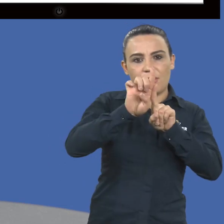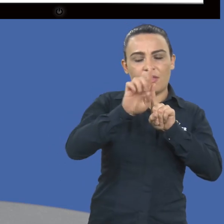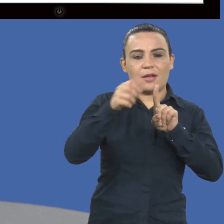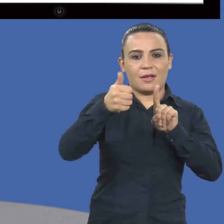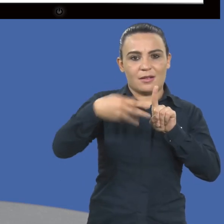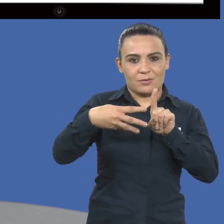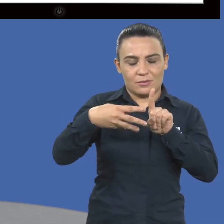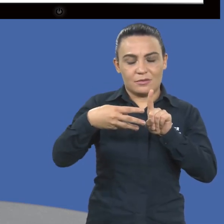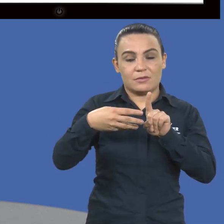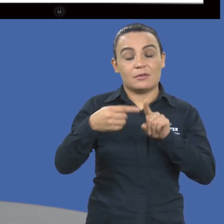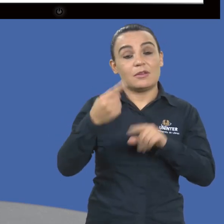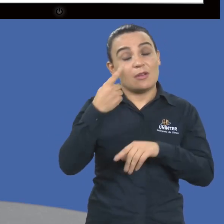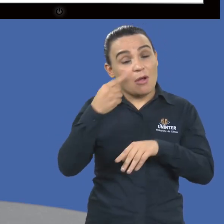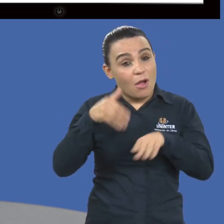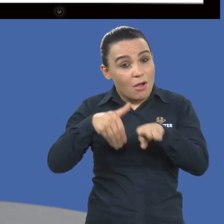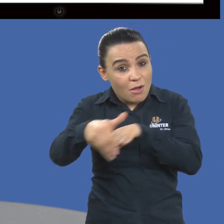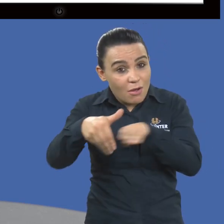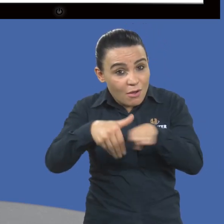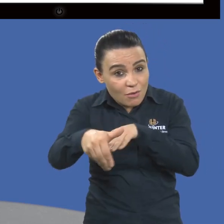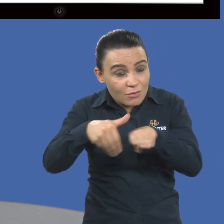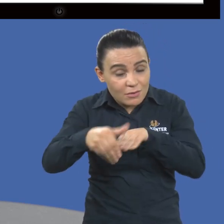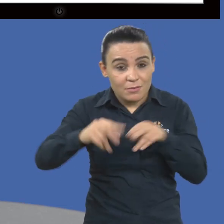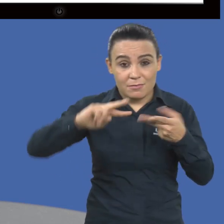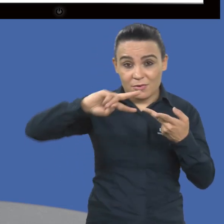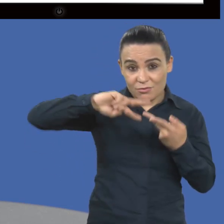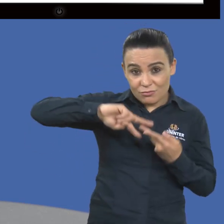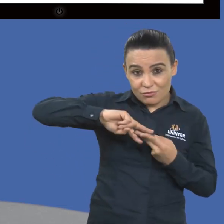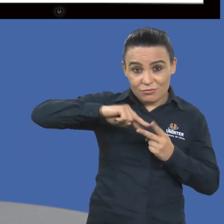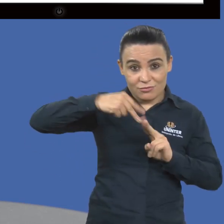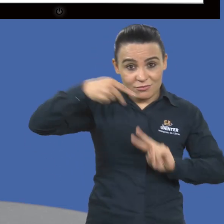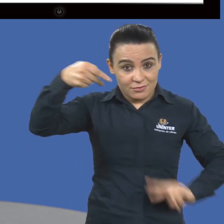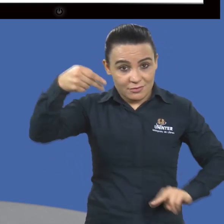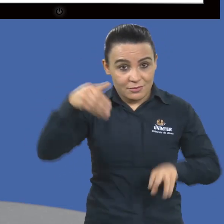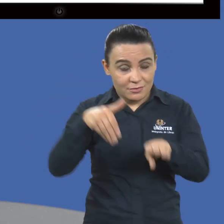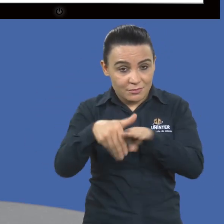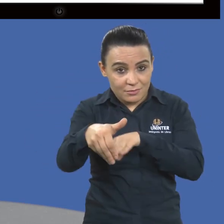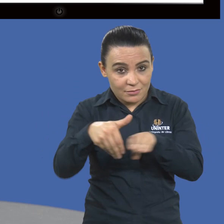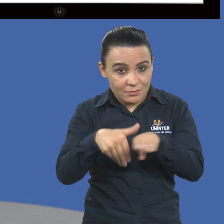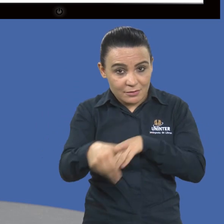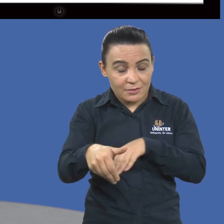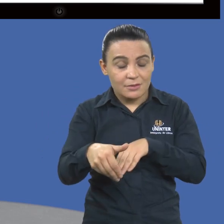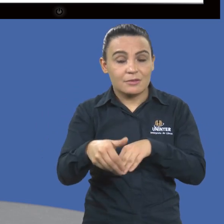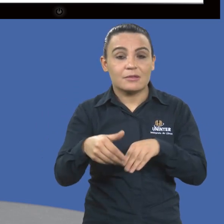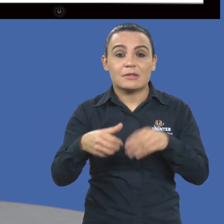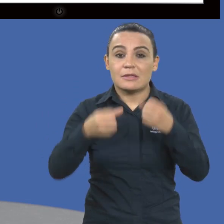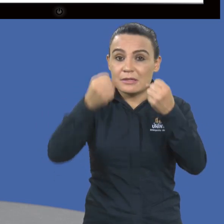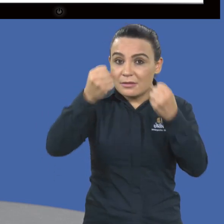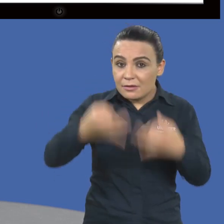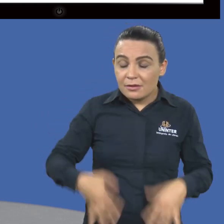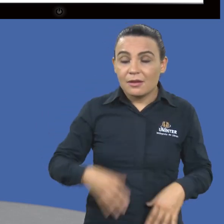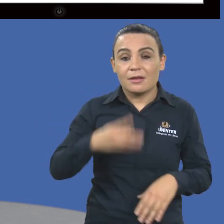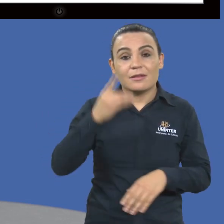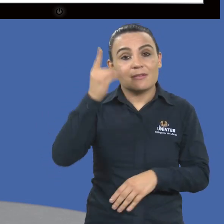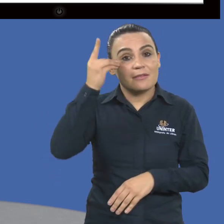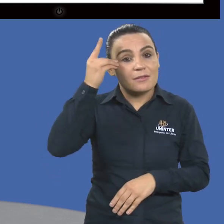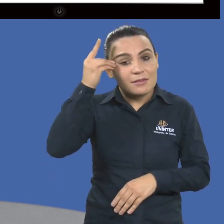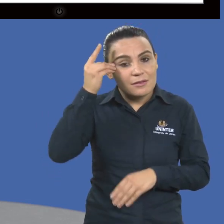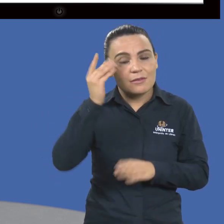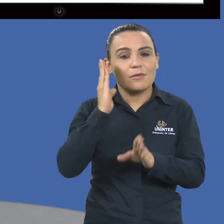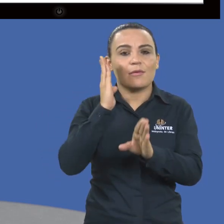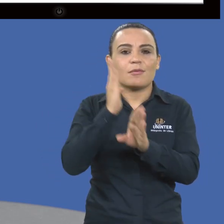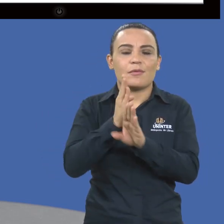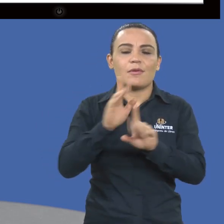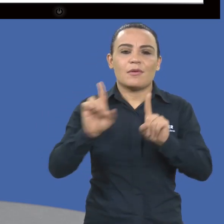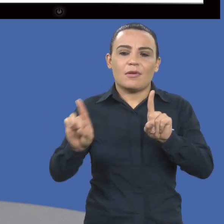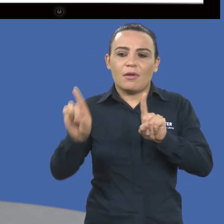situação, é bastante preocupante no aconselhamento genético os casos de síndrome